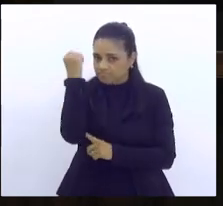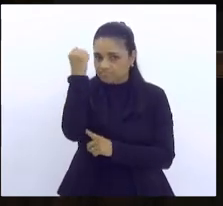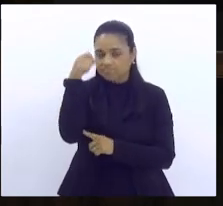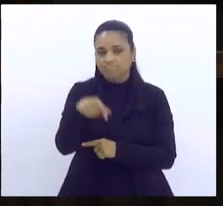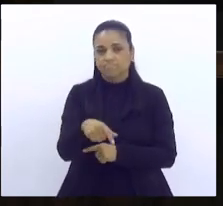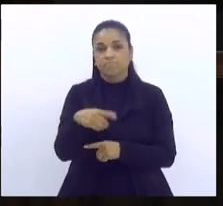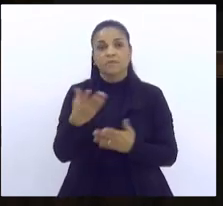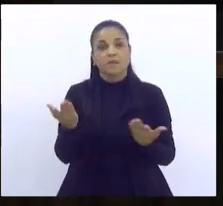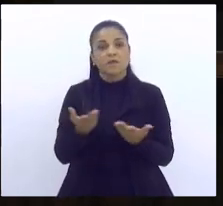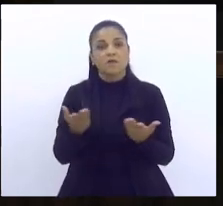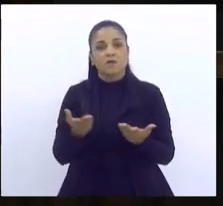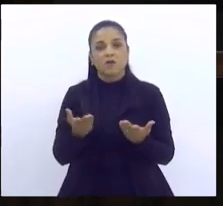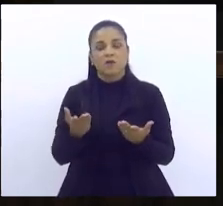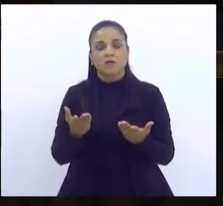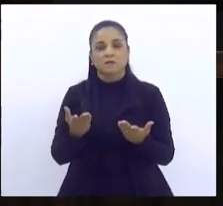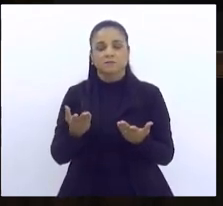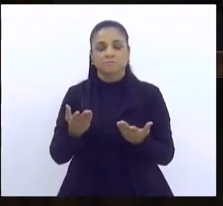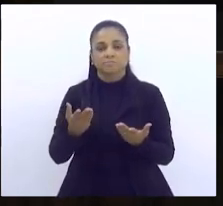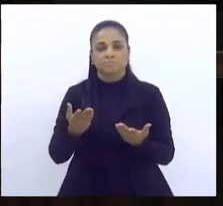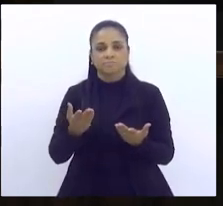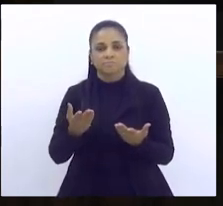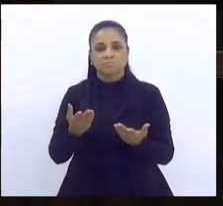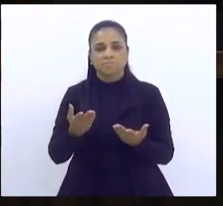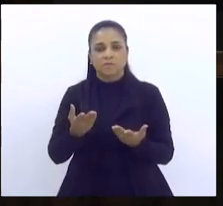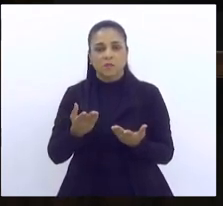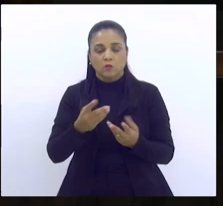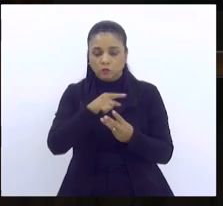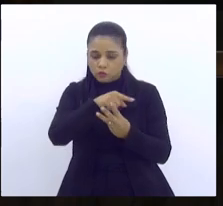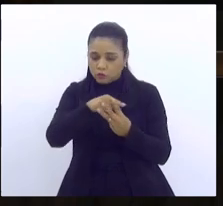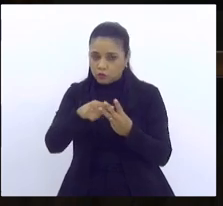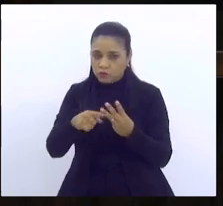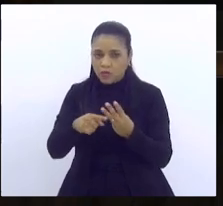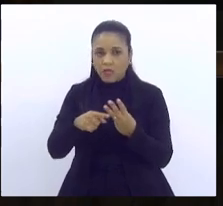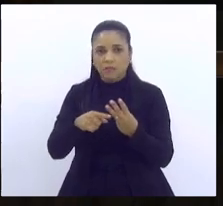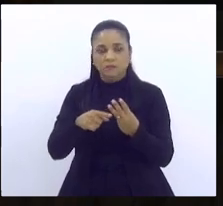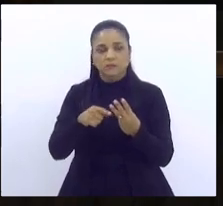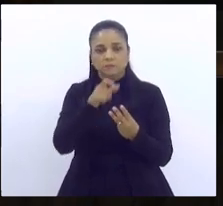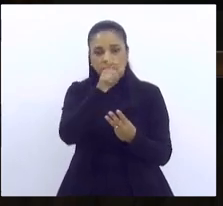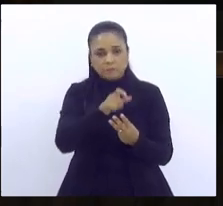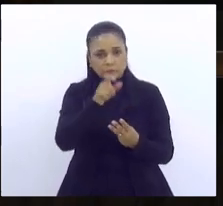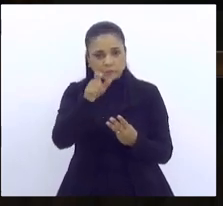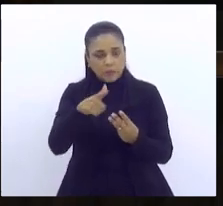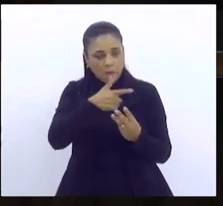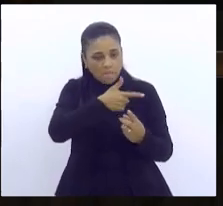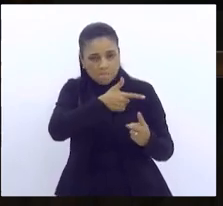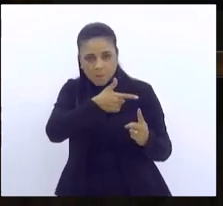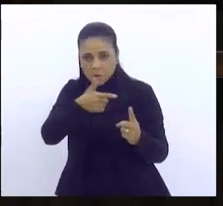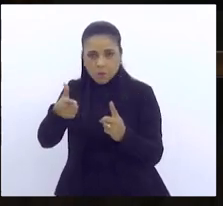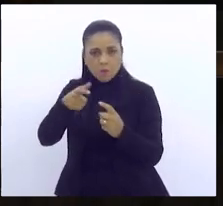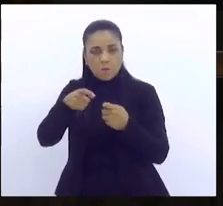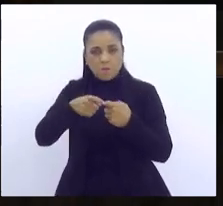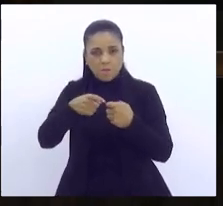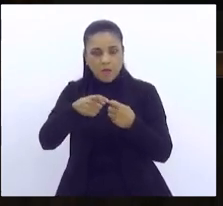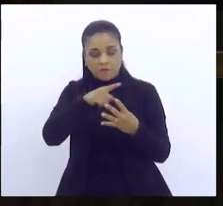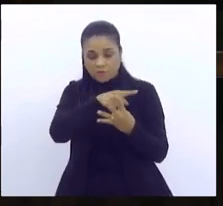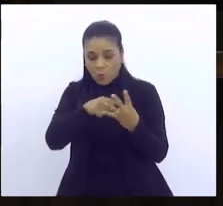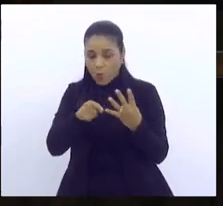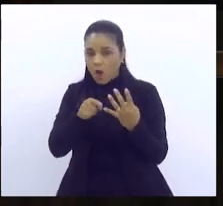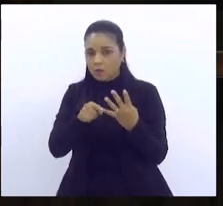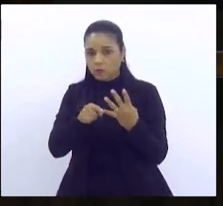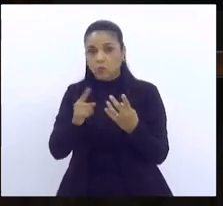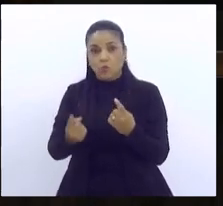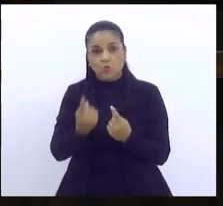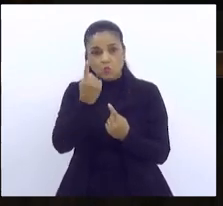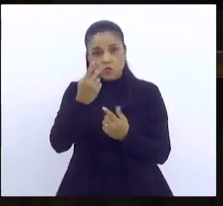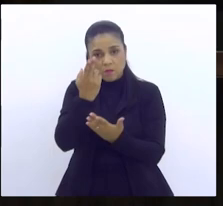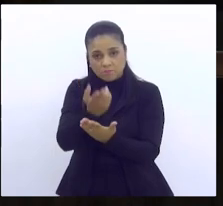coração, independe para mim se os três executados com um ferido no hospital, que somaram quatro nessa madrugada, deputada Marta Rocha,